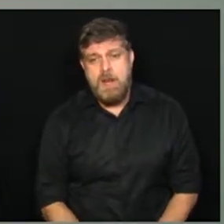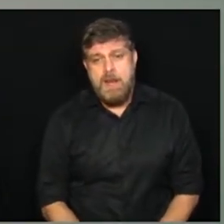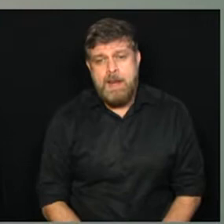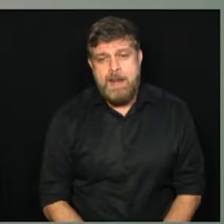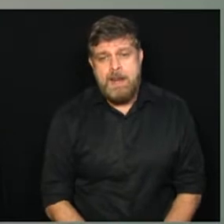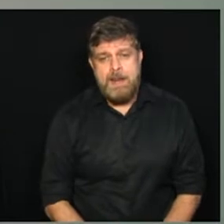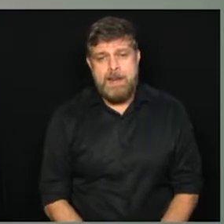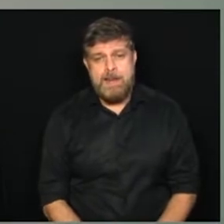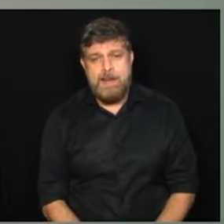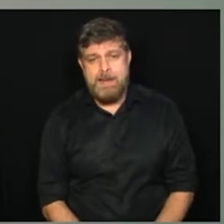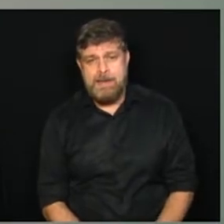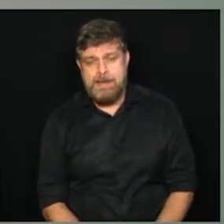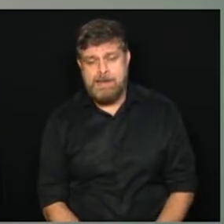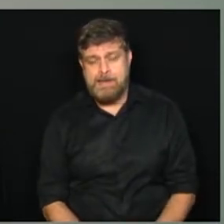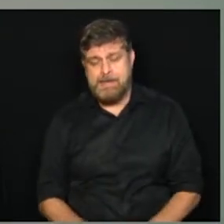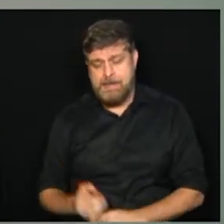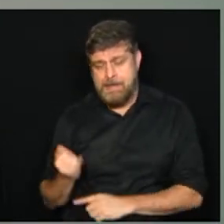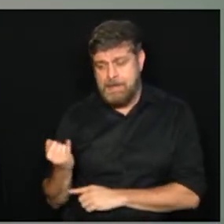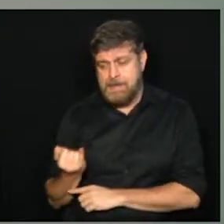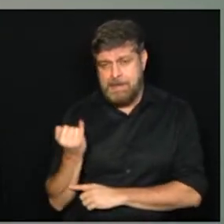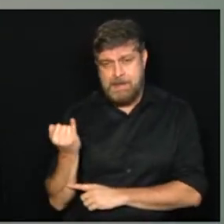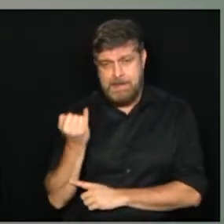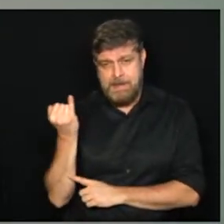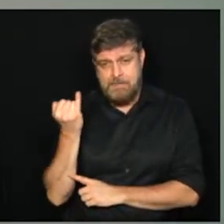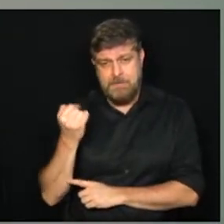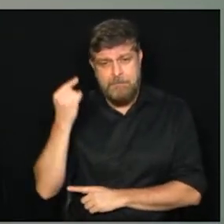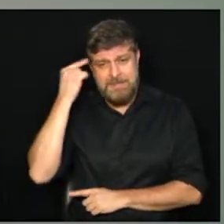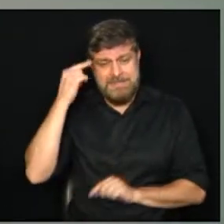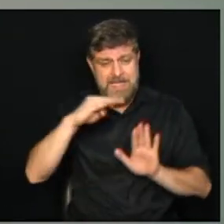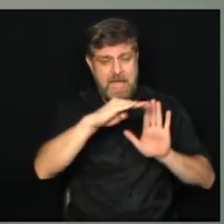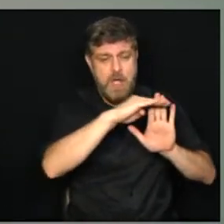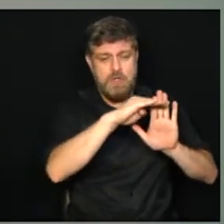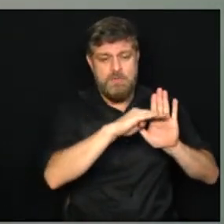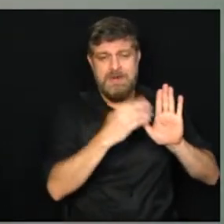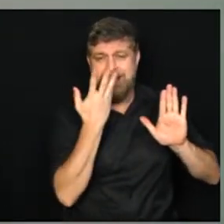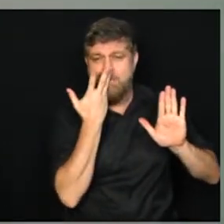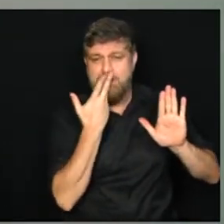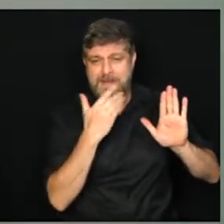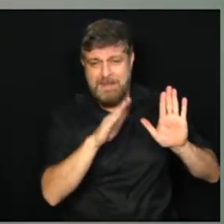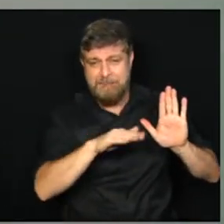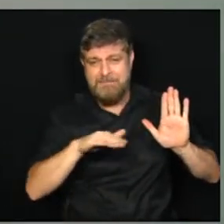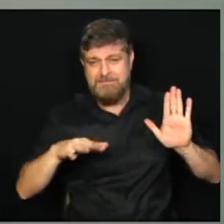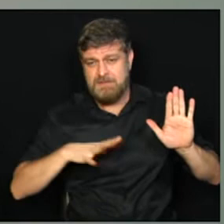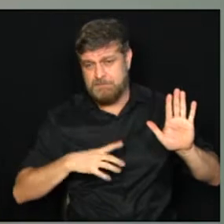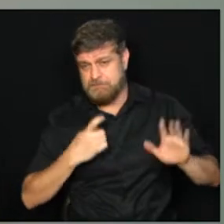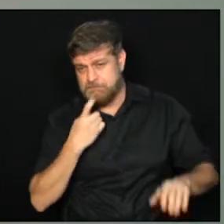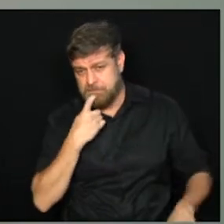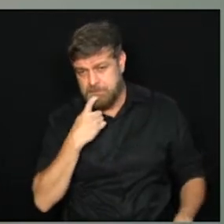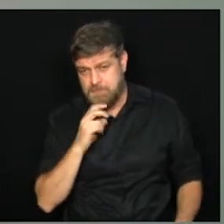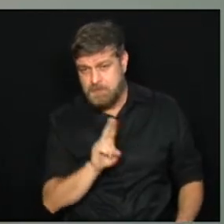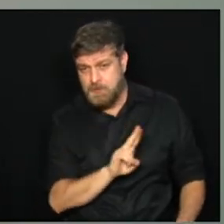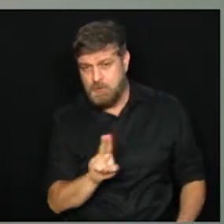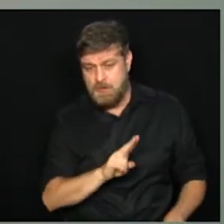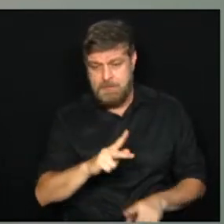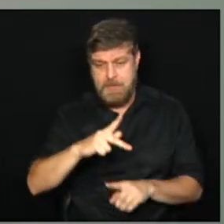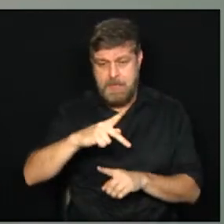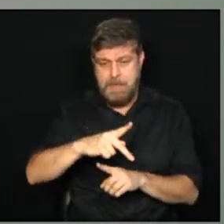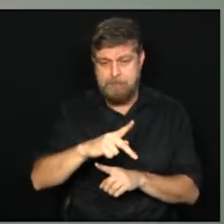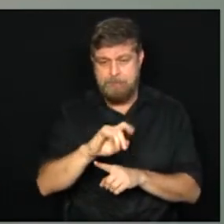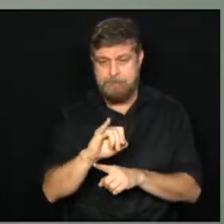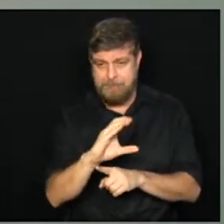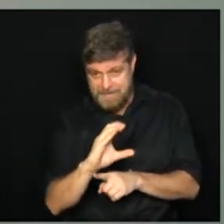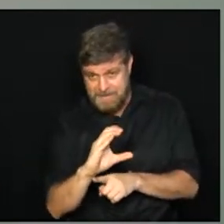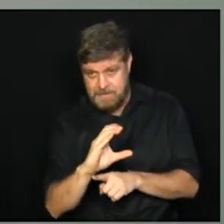e aí é importante a gente olhar o PIC e a primeira infância. Eu costumo dizer que muitas vezes as